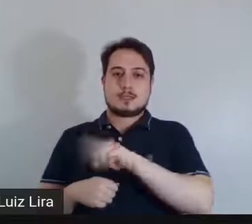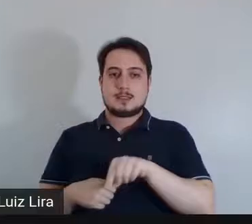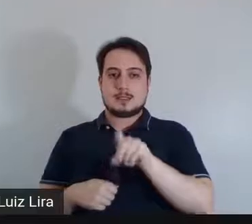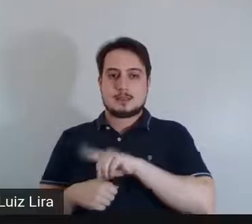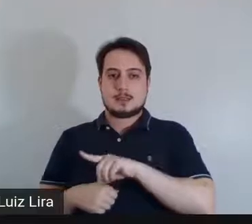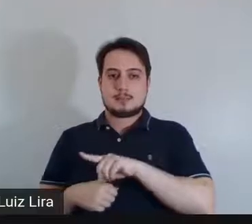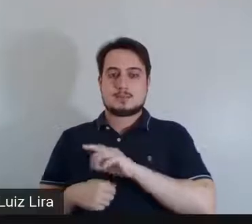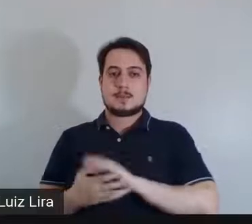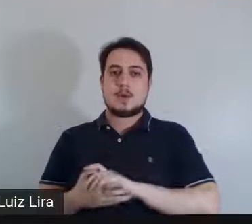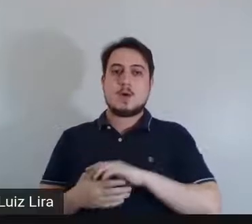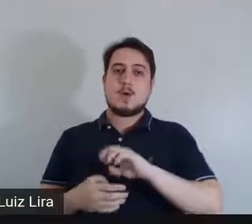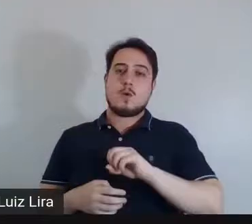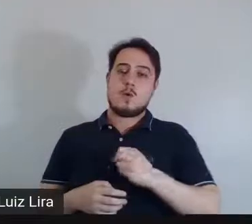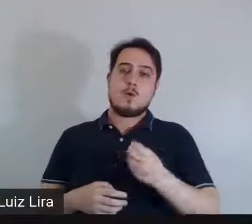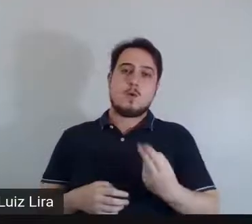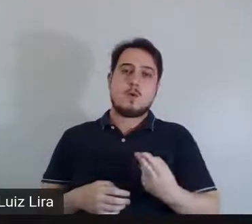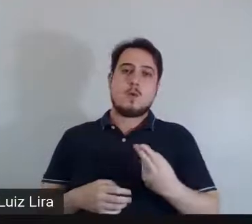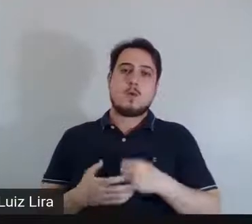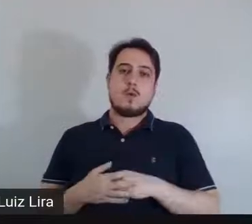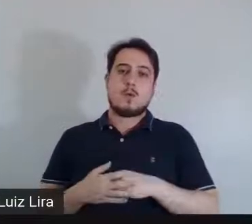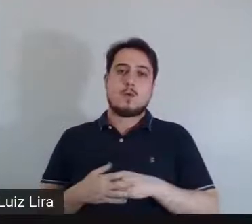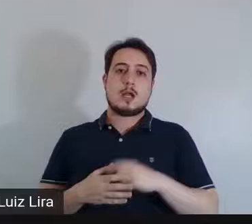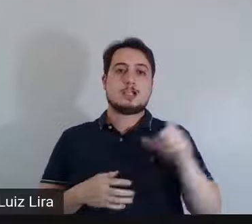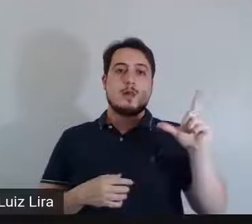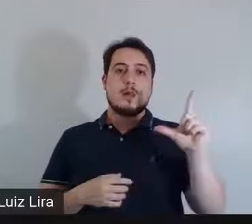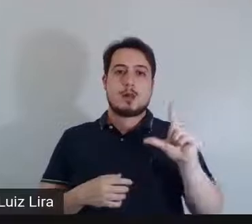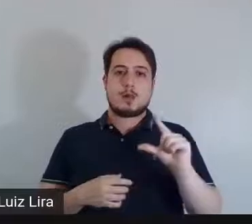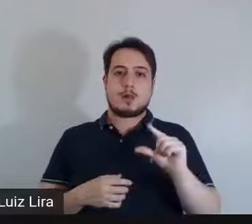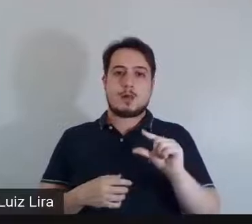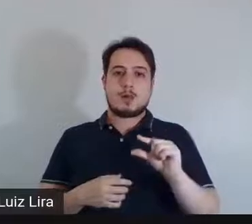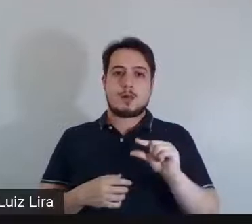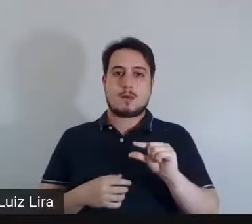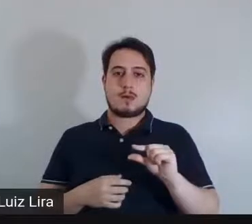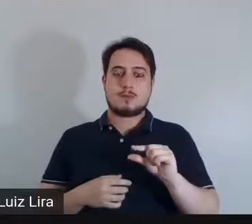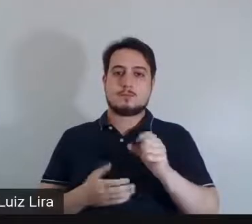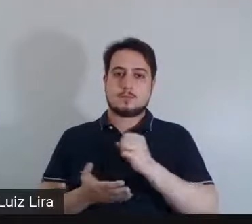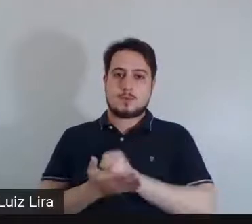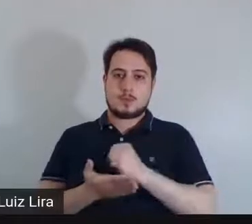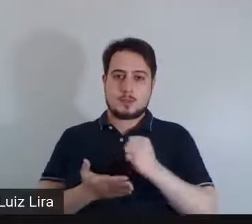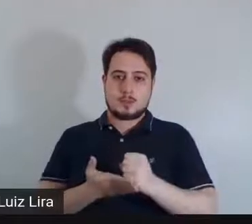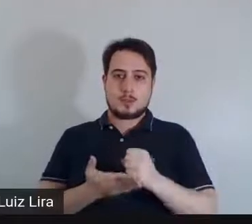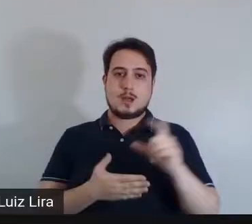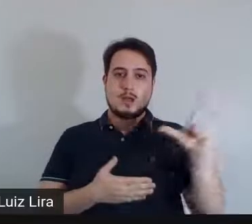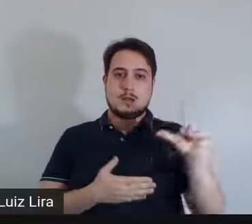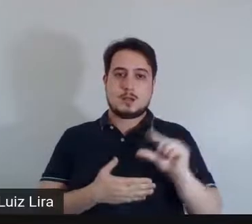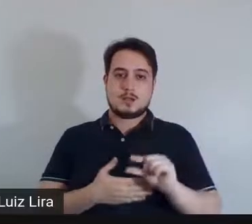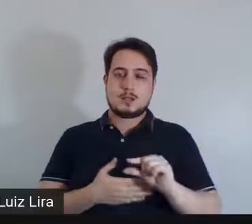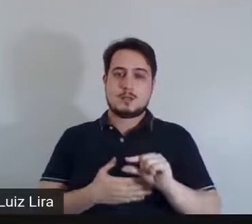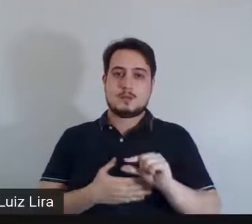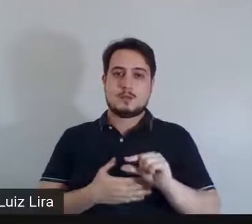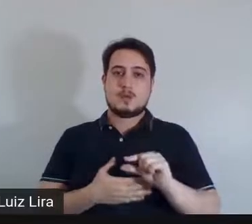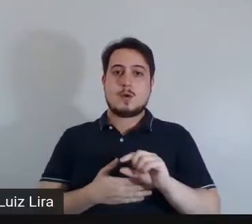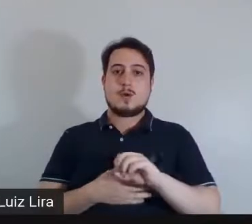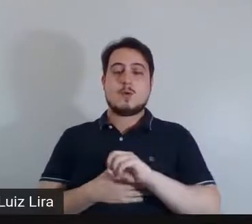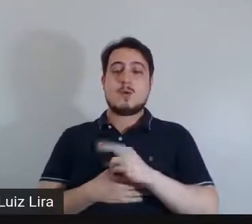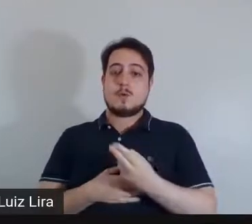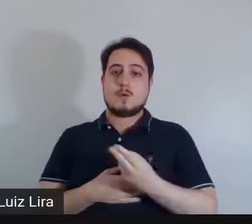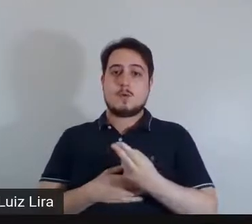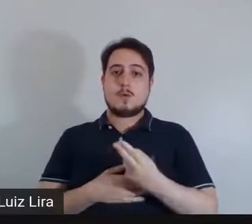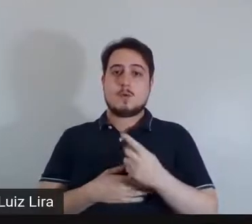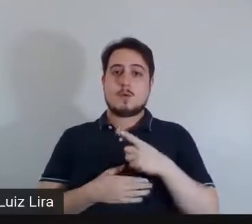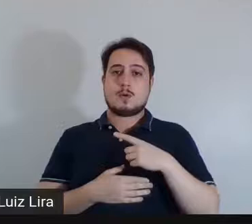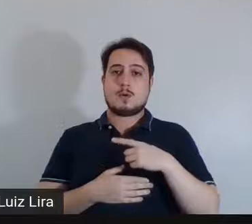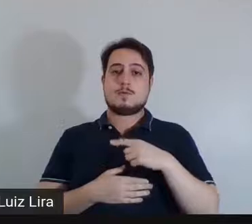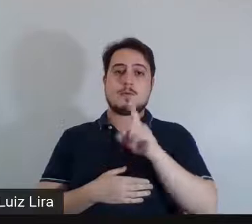administrativo, ou vai para uma redução do contrato, vai reduzir o contrato, ou eu vou fazer uma rescisão